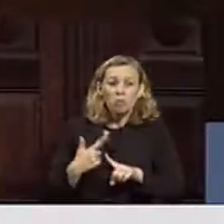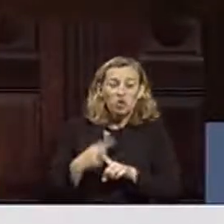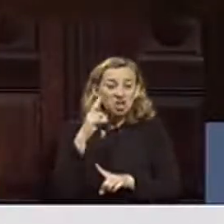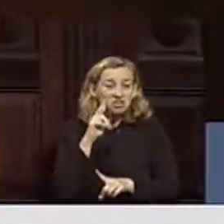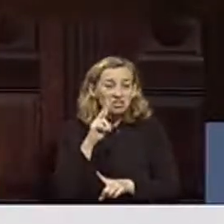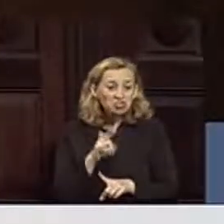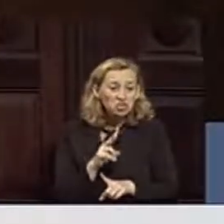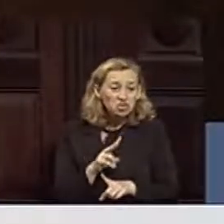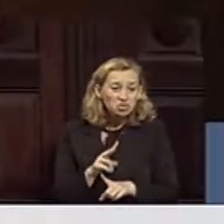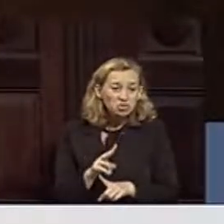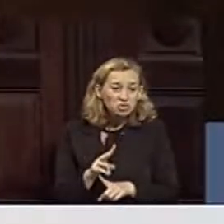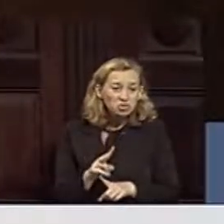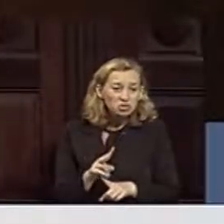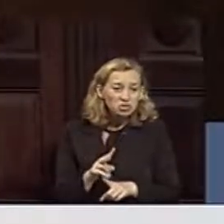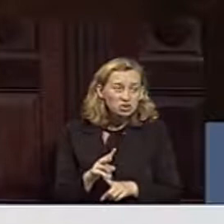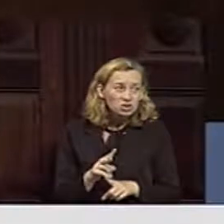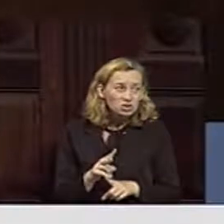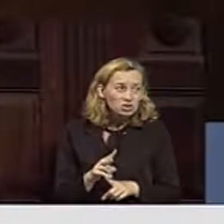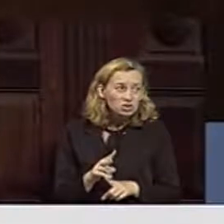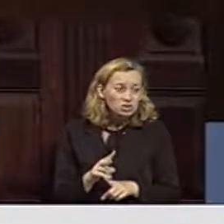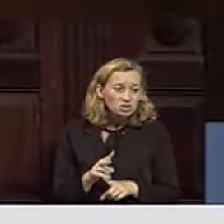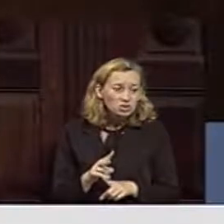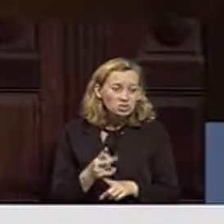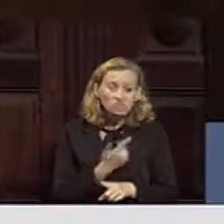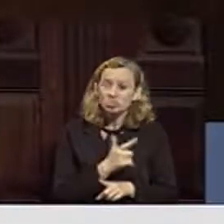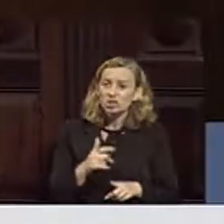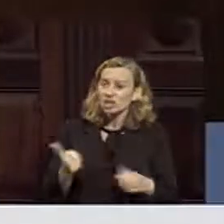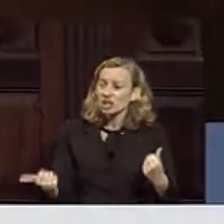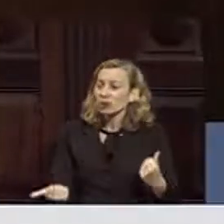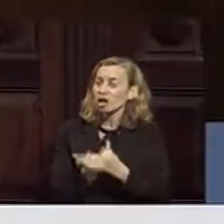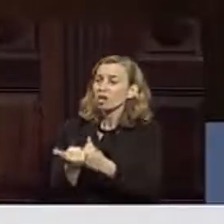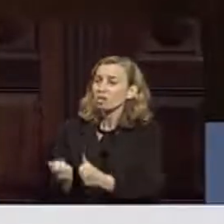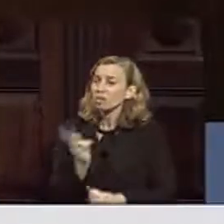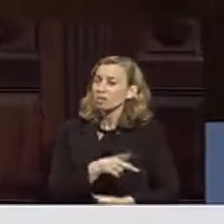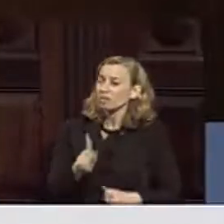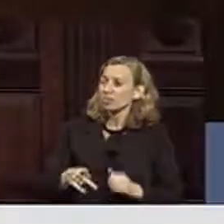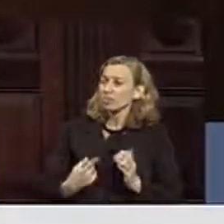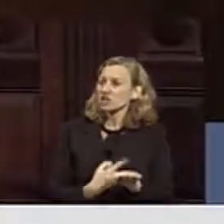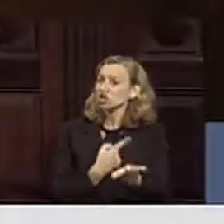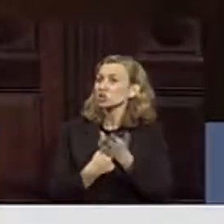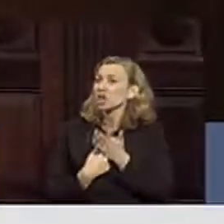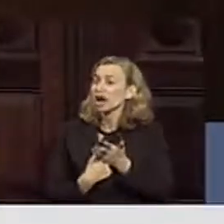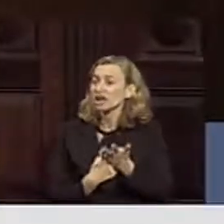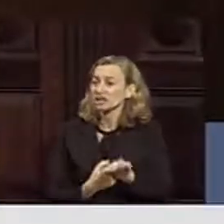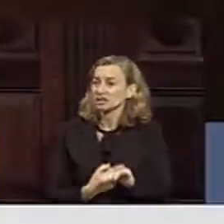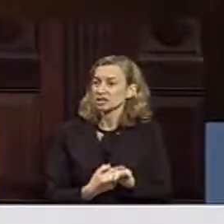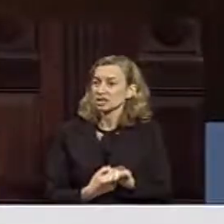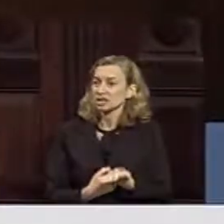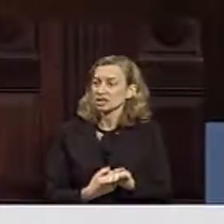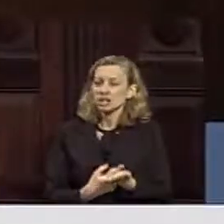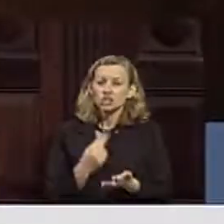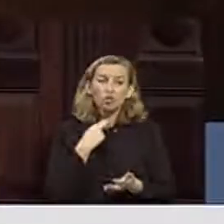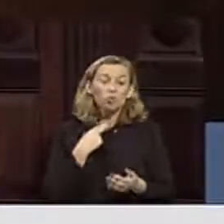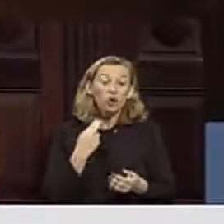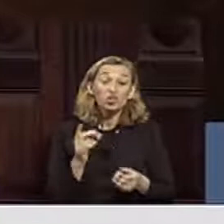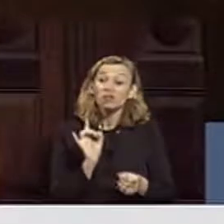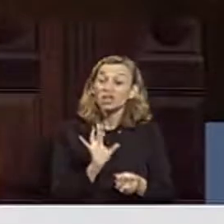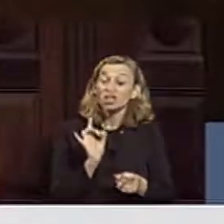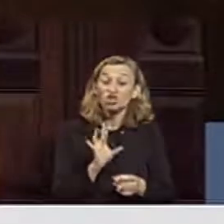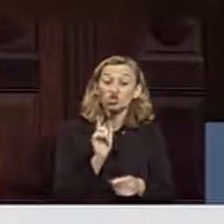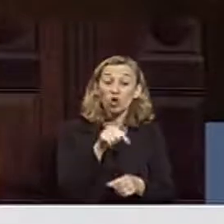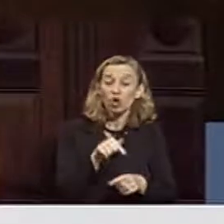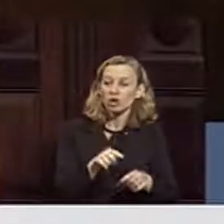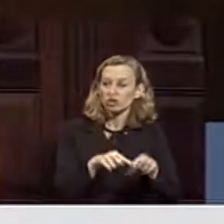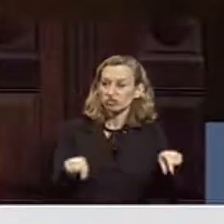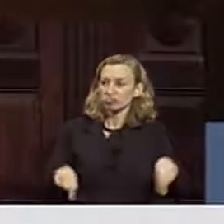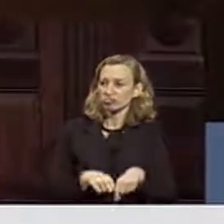de se engasgar, ter um problema motor que coloca a sua própria vida em xeque.